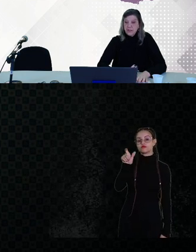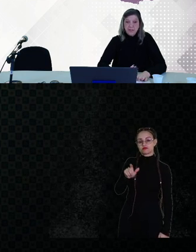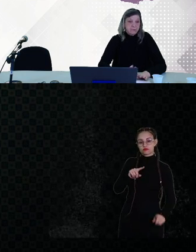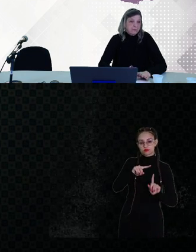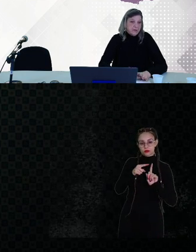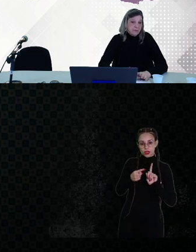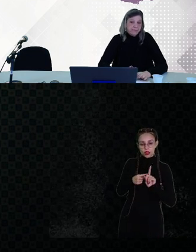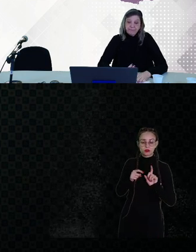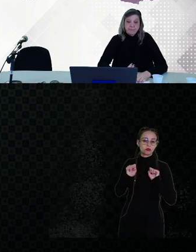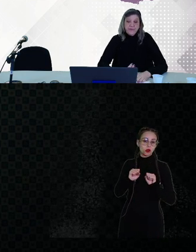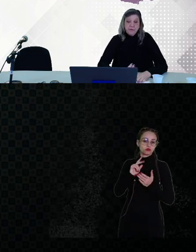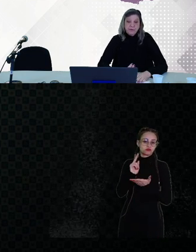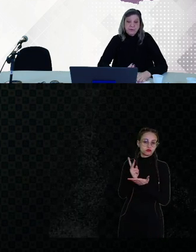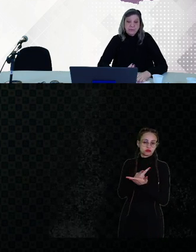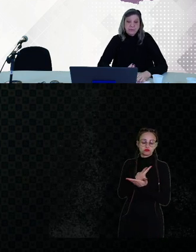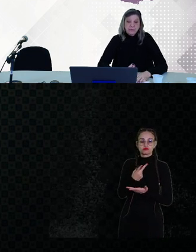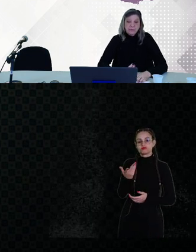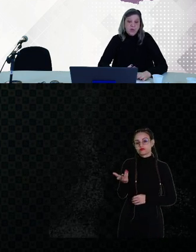ingerir